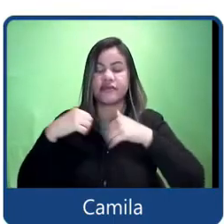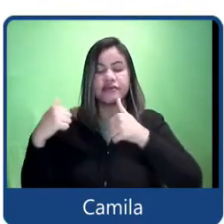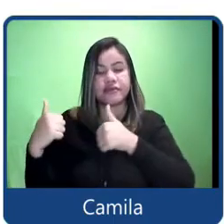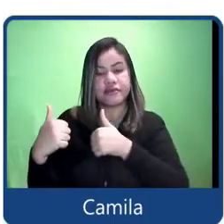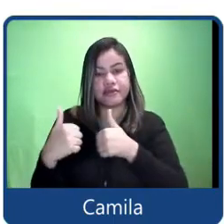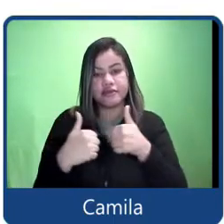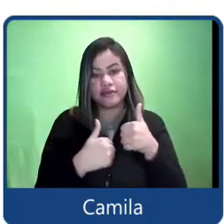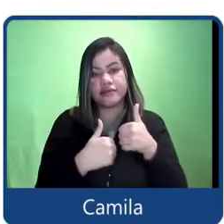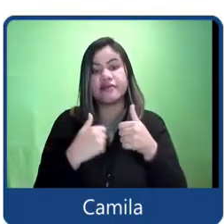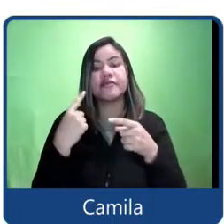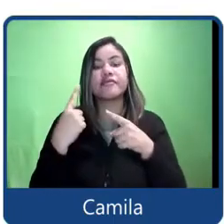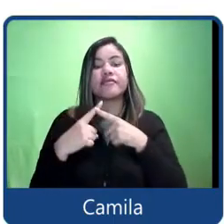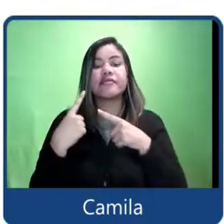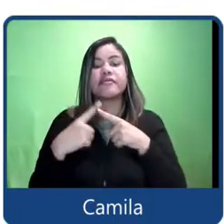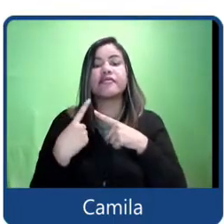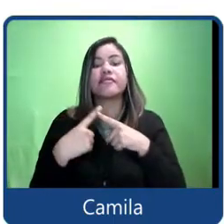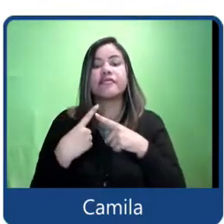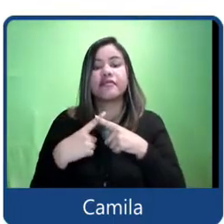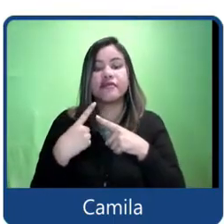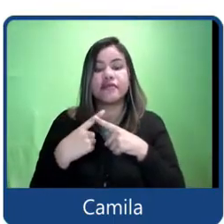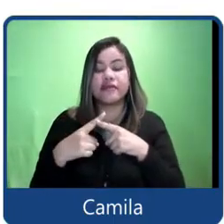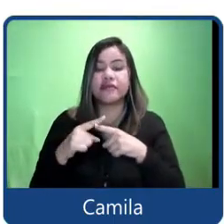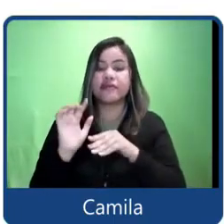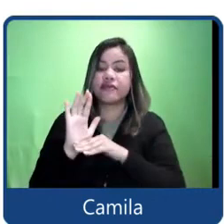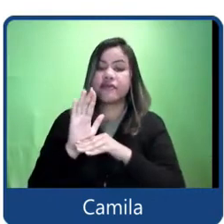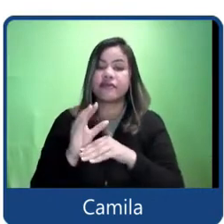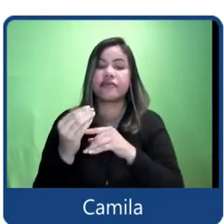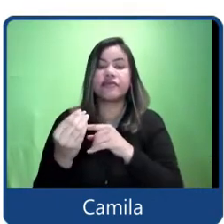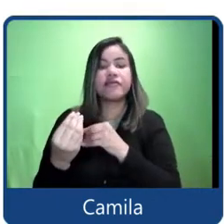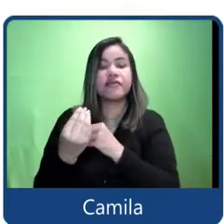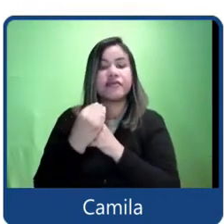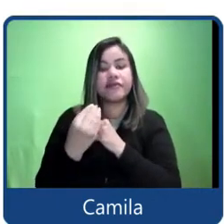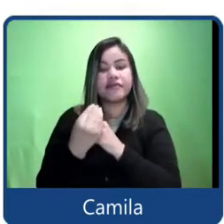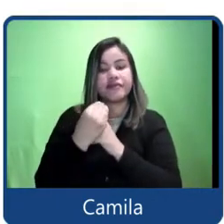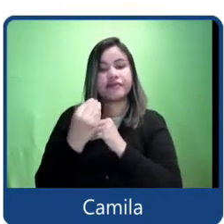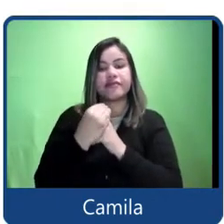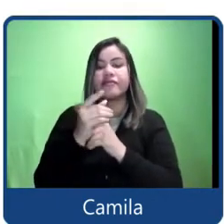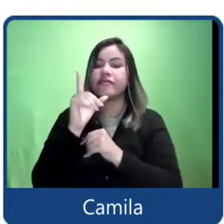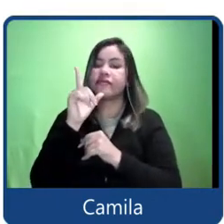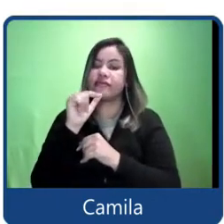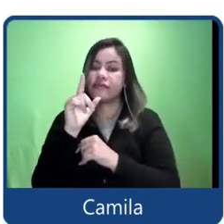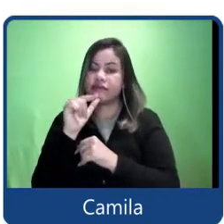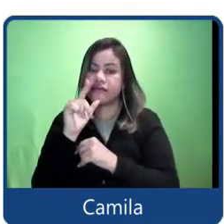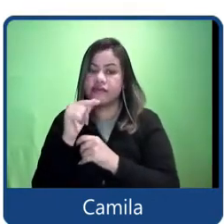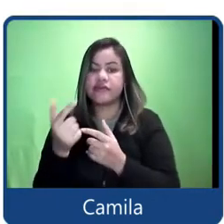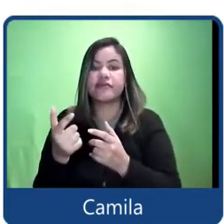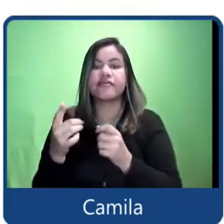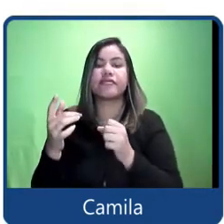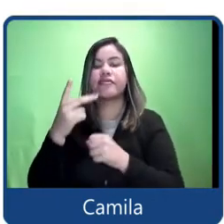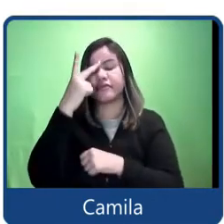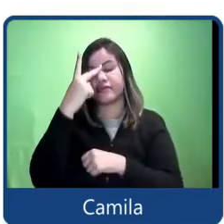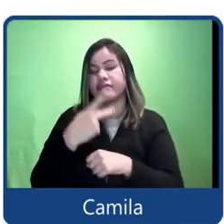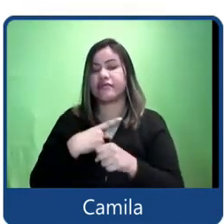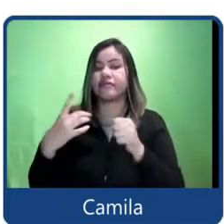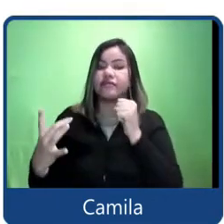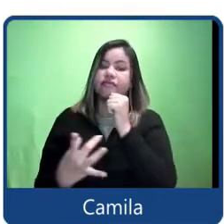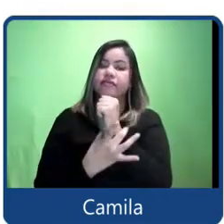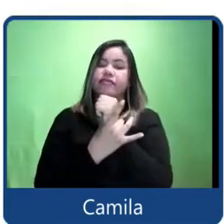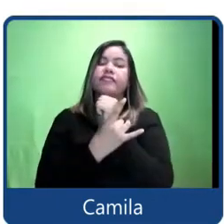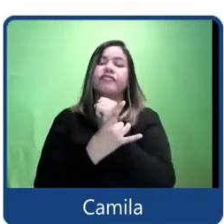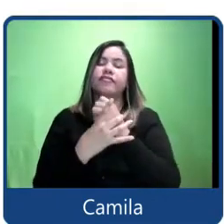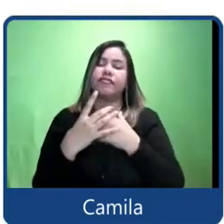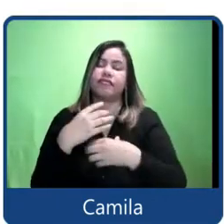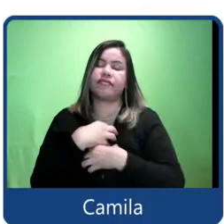vão nos fornecer nutrição, né? Água, segurança pessoal, sensação